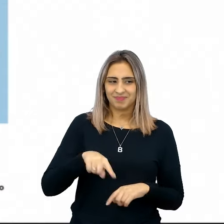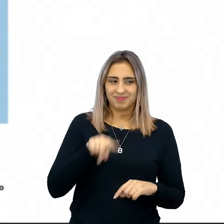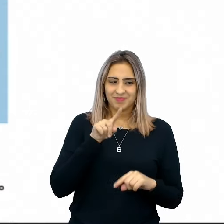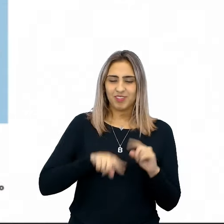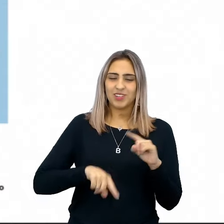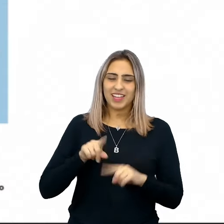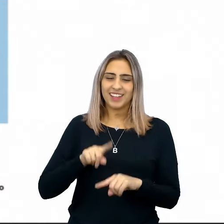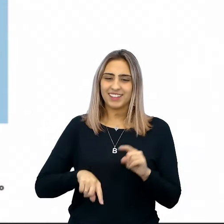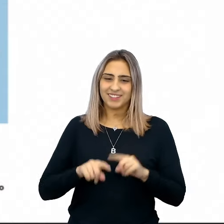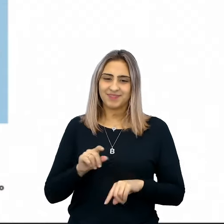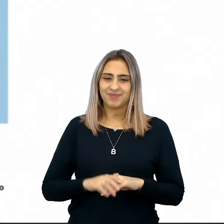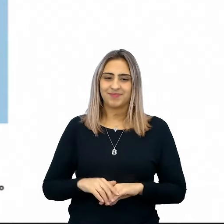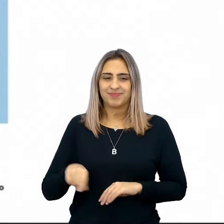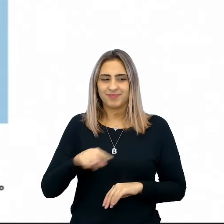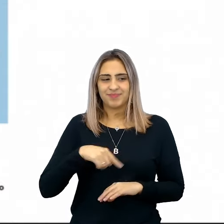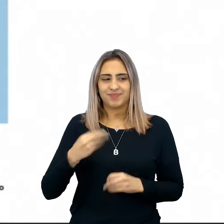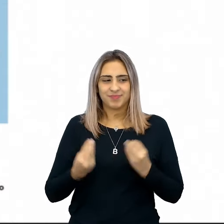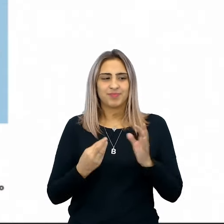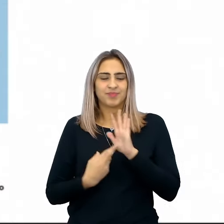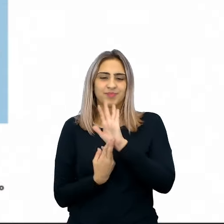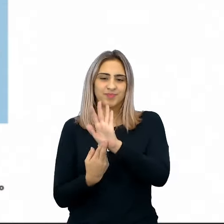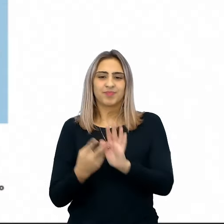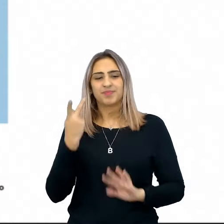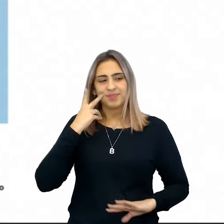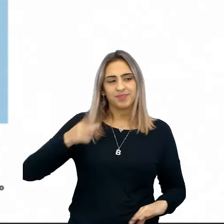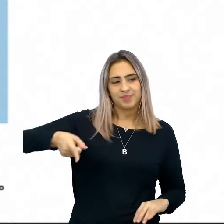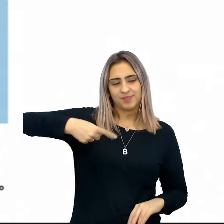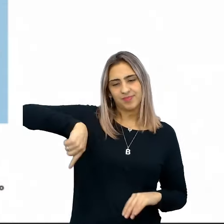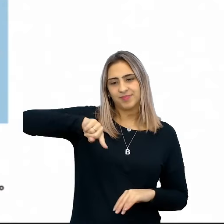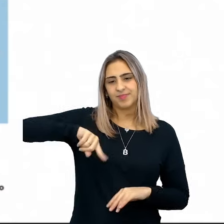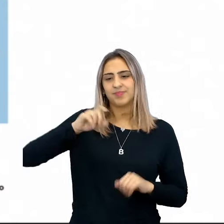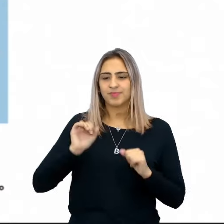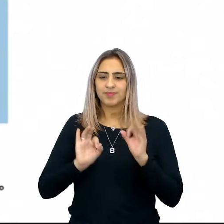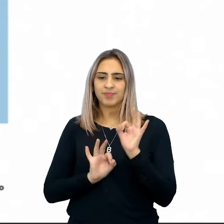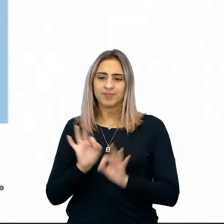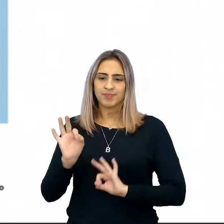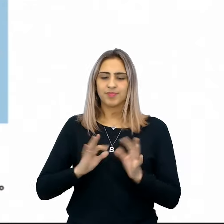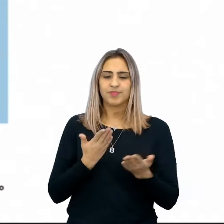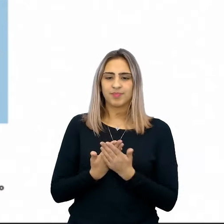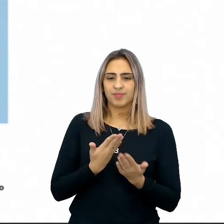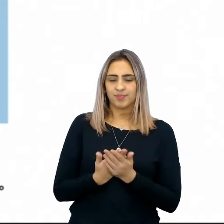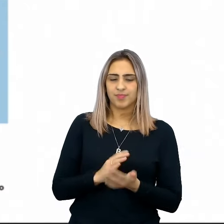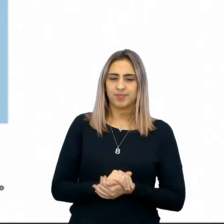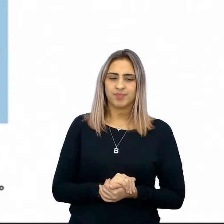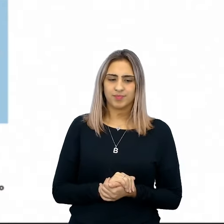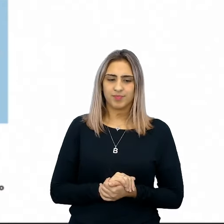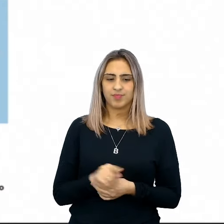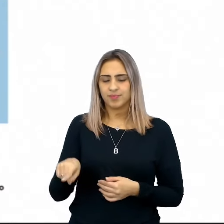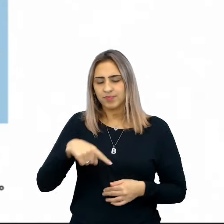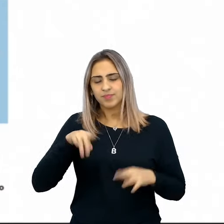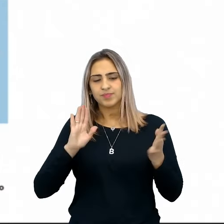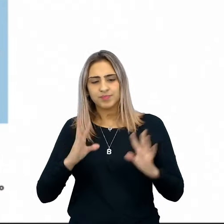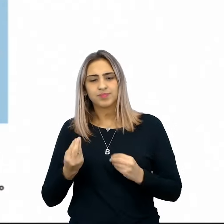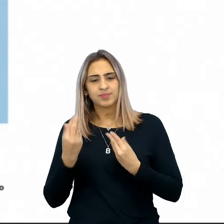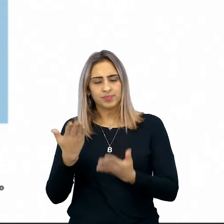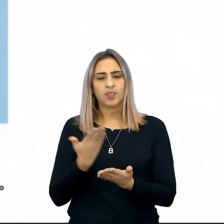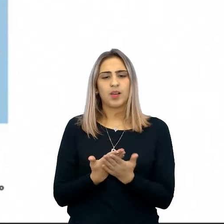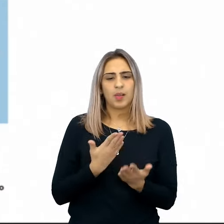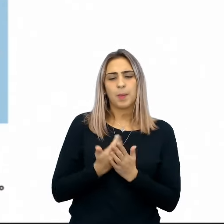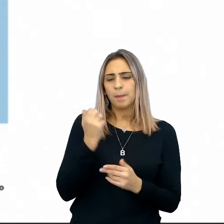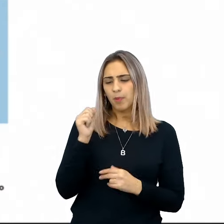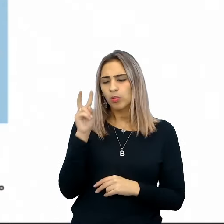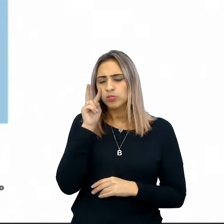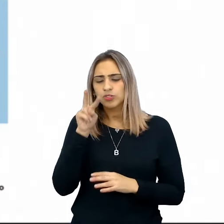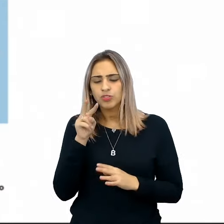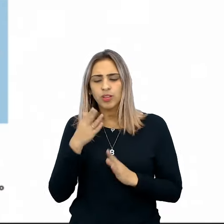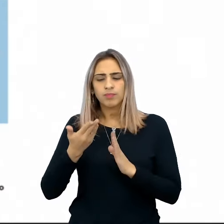material do Aprender Sempre ele vai servir como referência para que você possa planejar as aulas, né? Se você já deu a aula, você pode olhar para